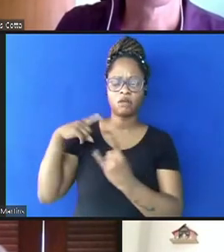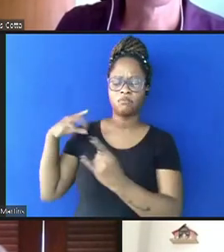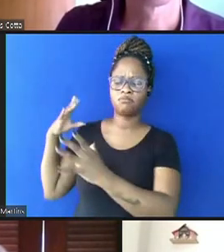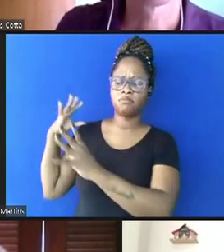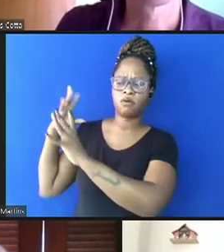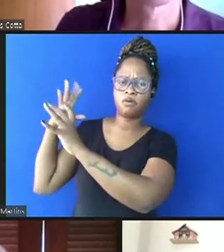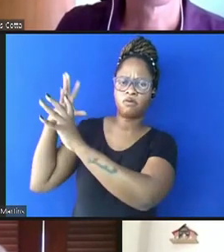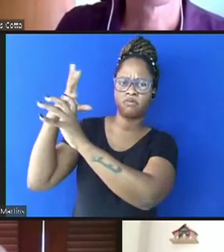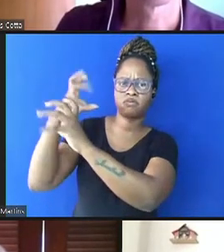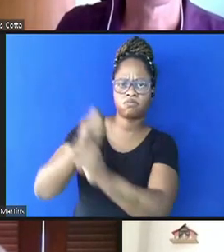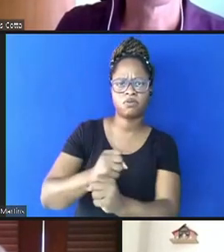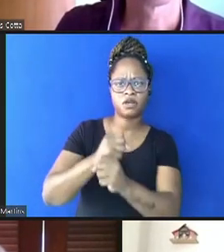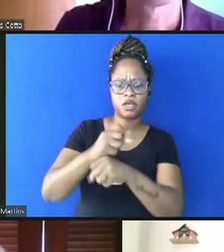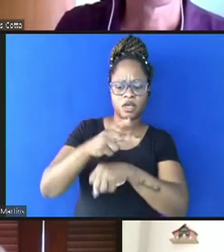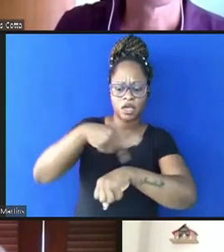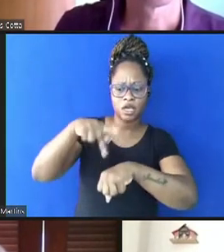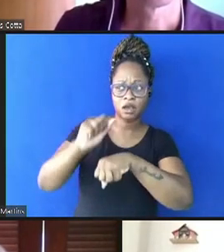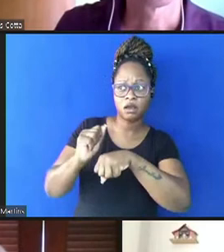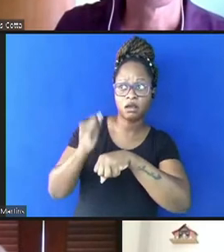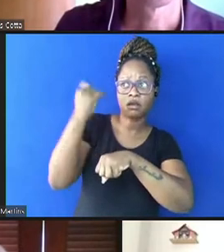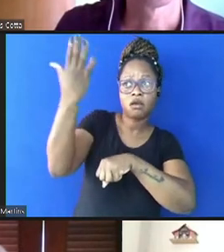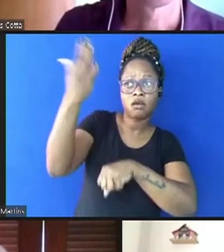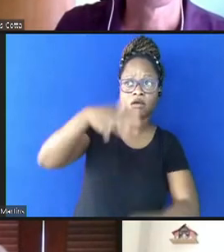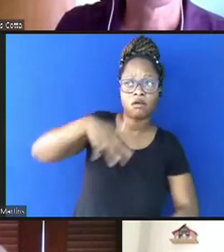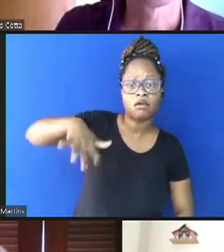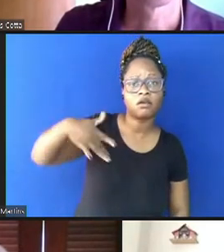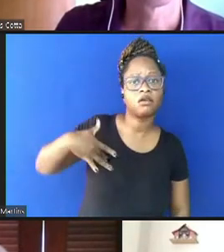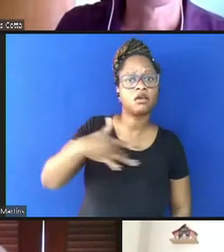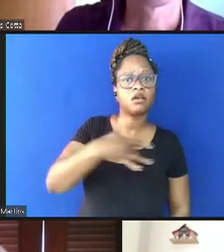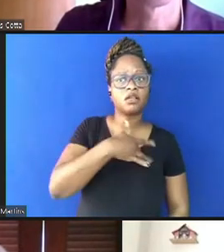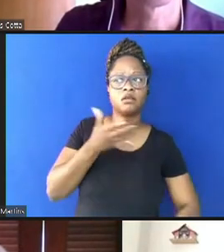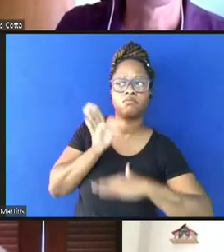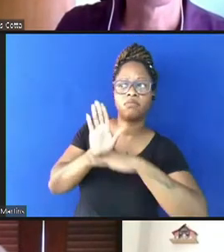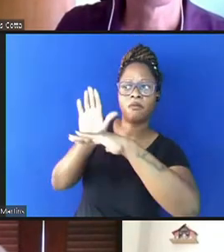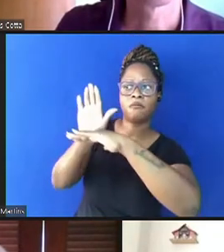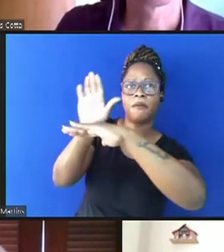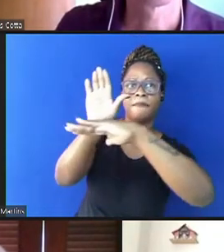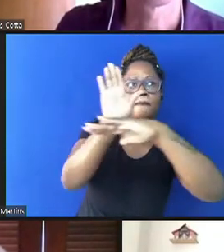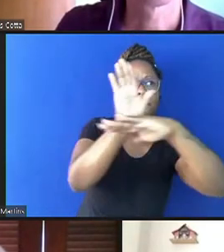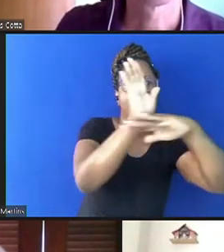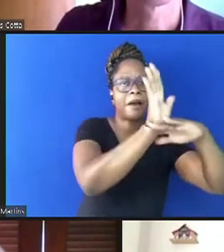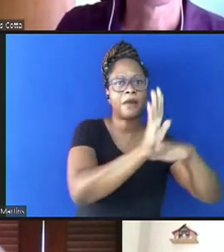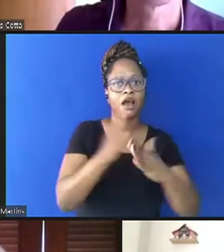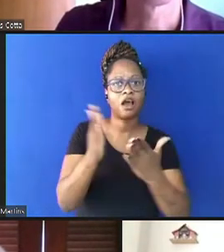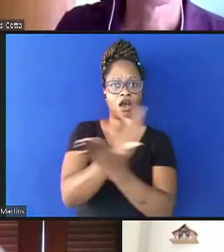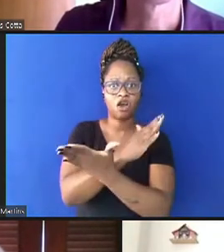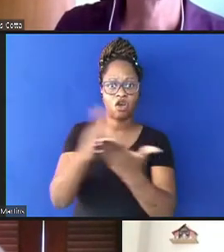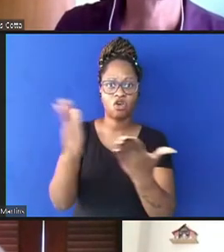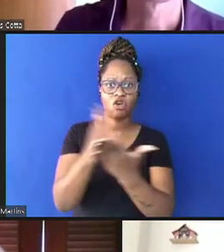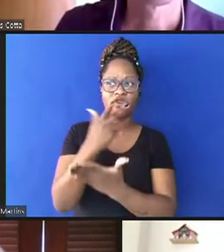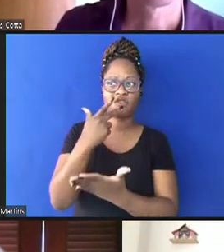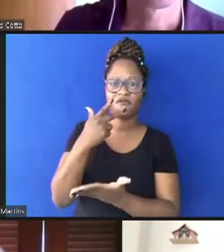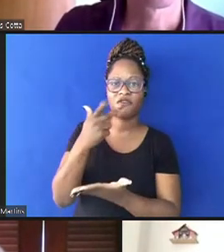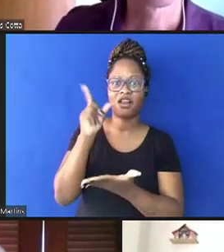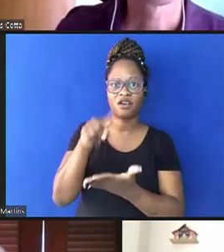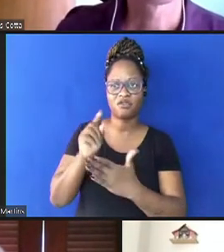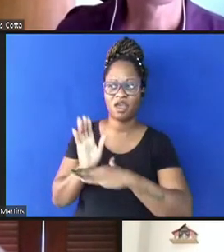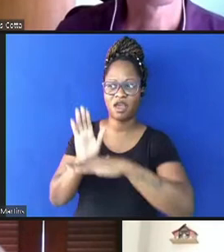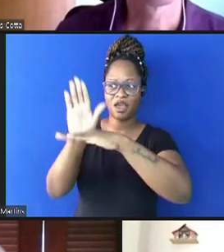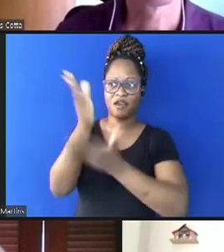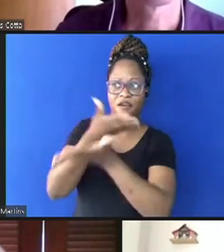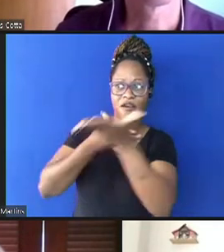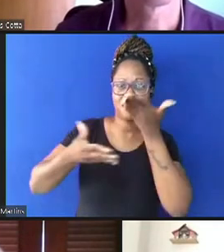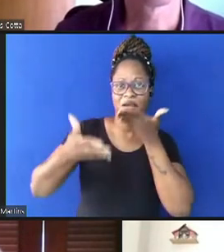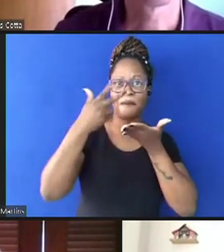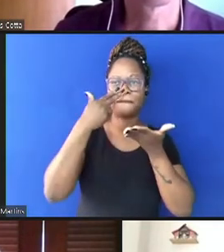cooperação internacional em saúde, tanto cooperação que é chamada por alguns de norte-sul, quanto de cooperação Sul-Sul, né?